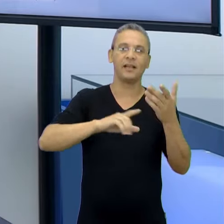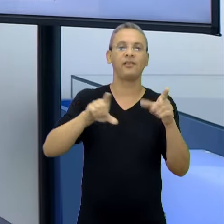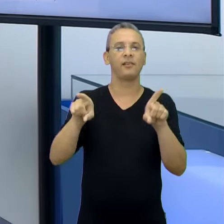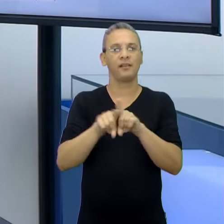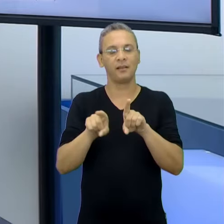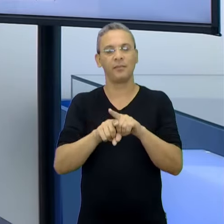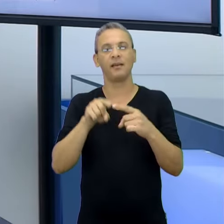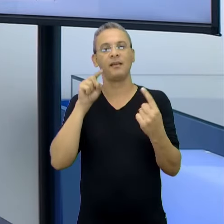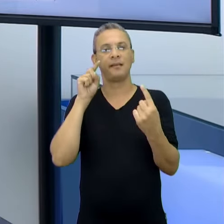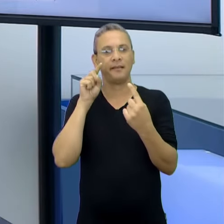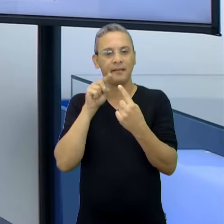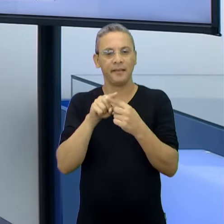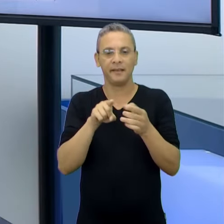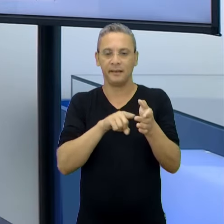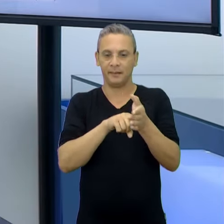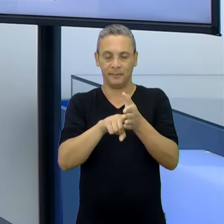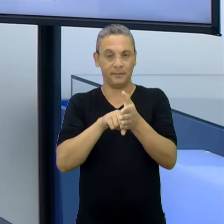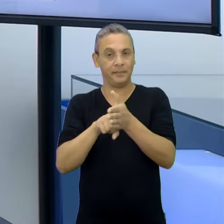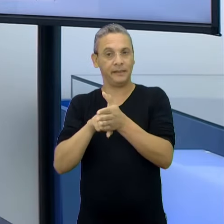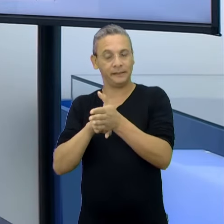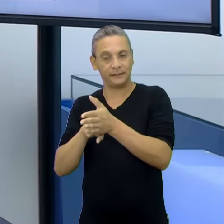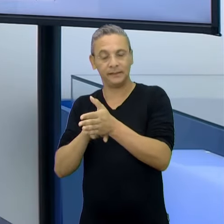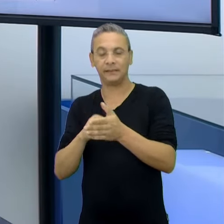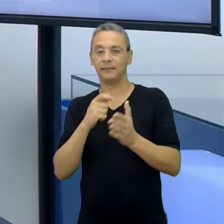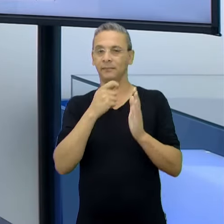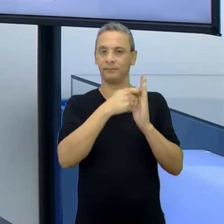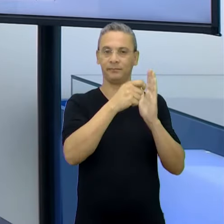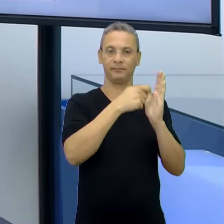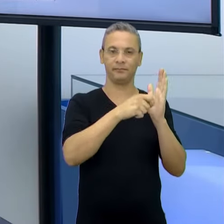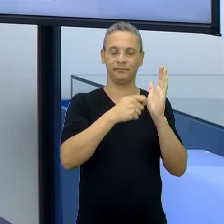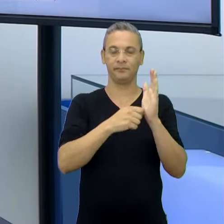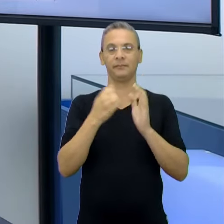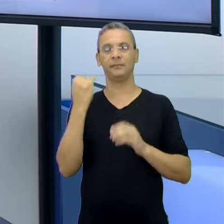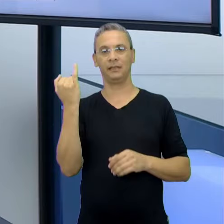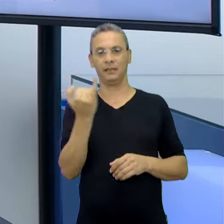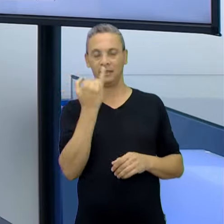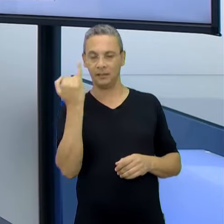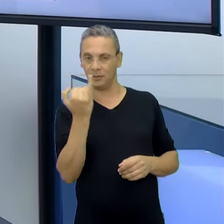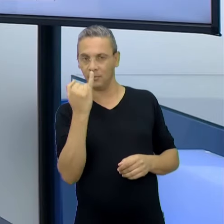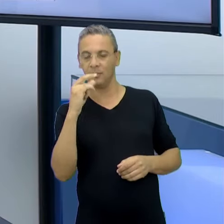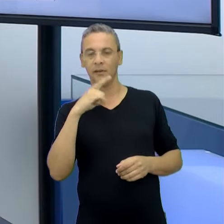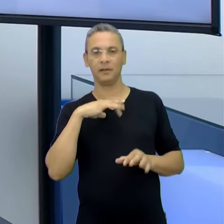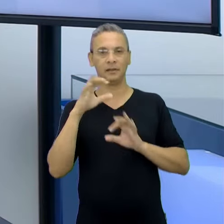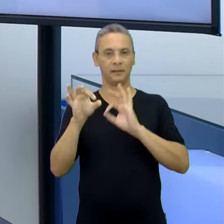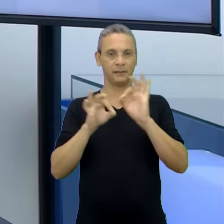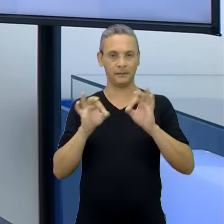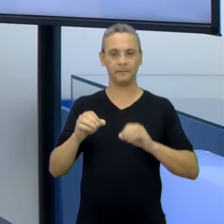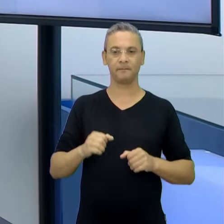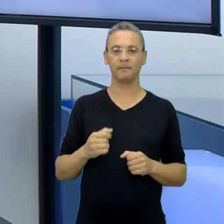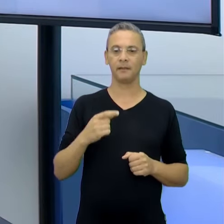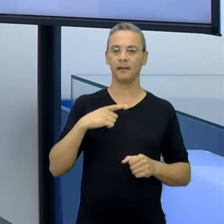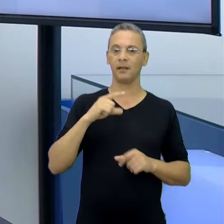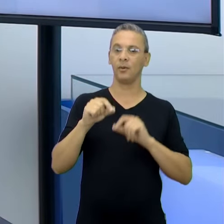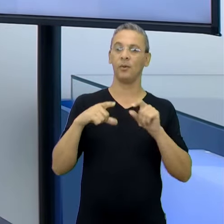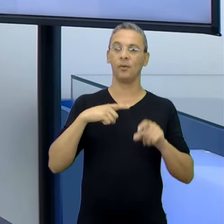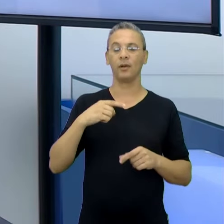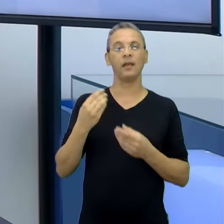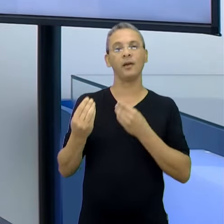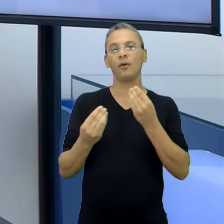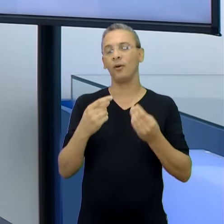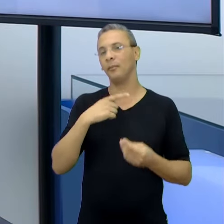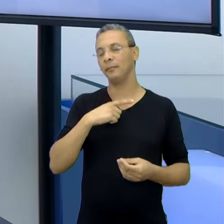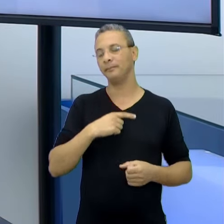você, essas pesquisas, essas anotações, essas discussões que devem ocorrer, a gente tem ainda mais